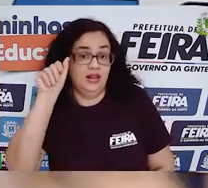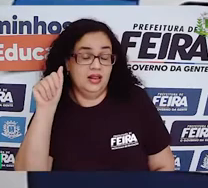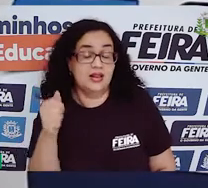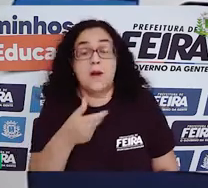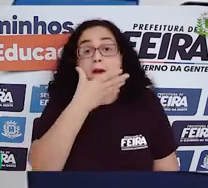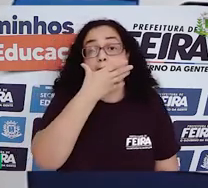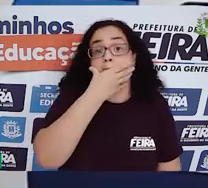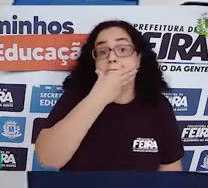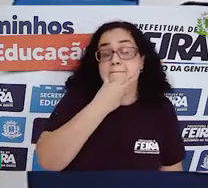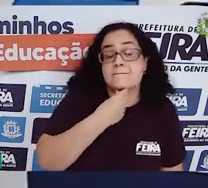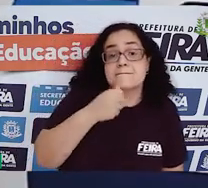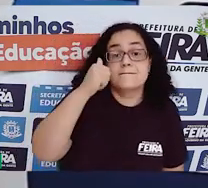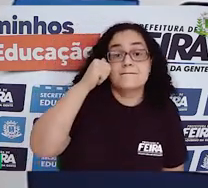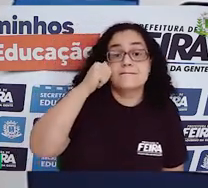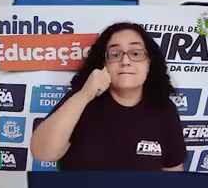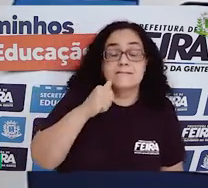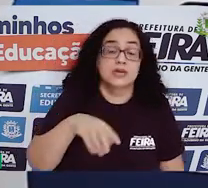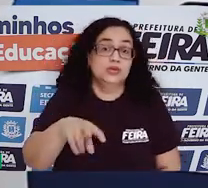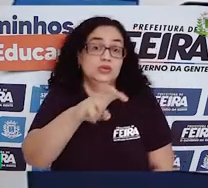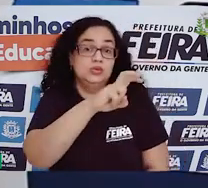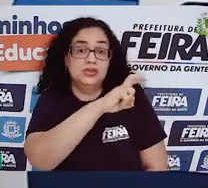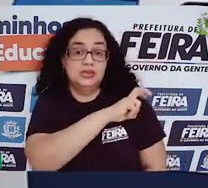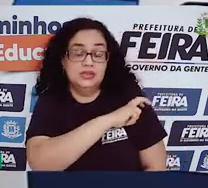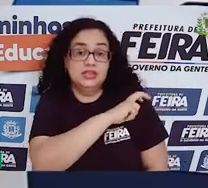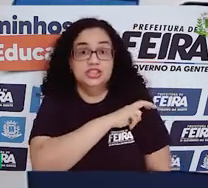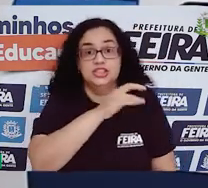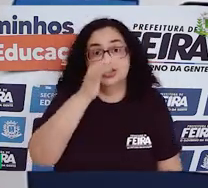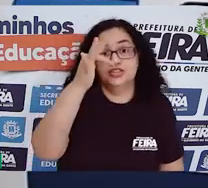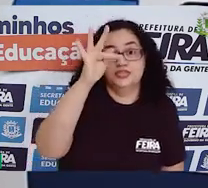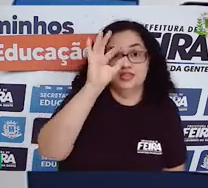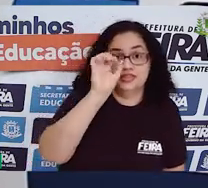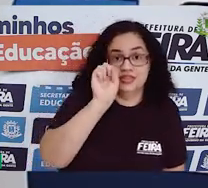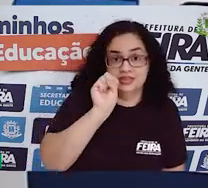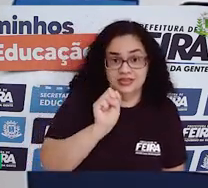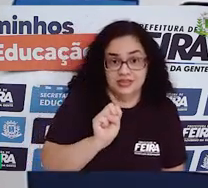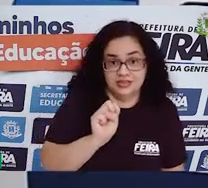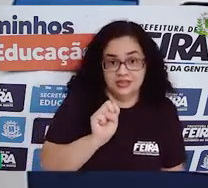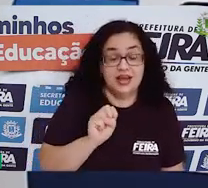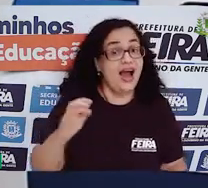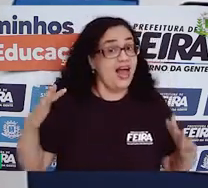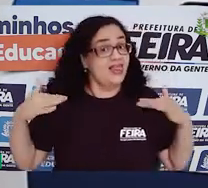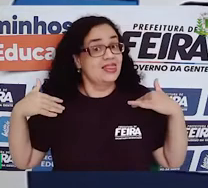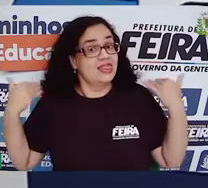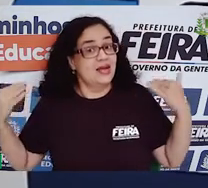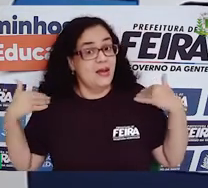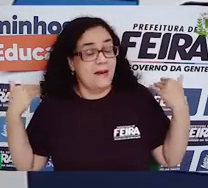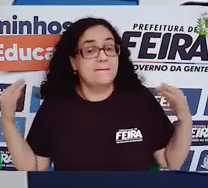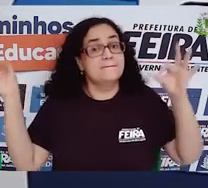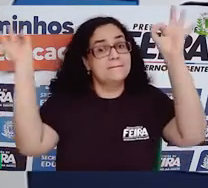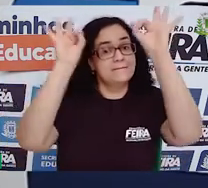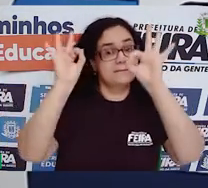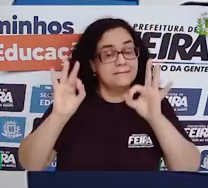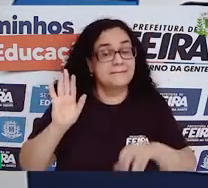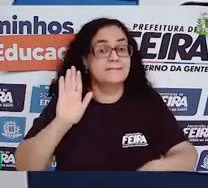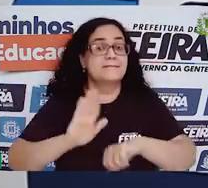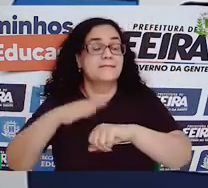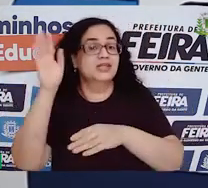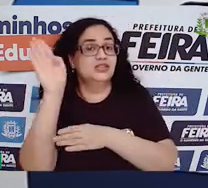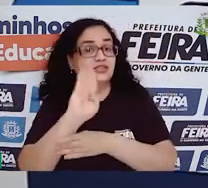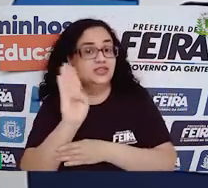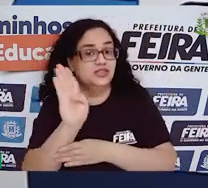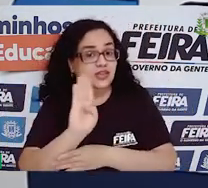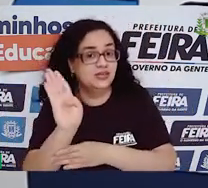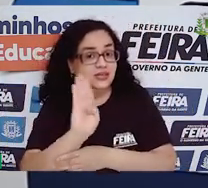Olá, meninos e meninas aí do quinto ano de Feira de Santana. Animados, preparados para mais